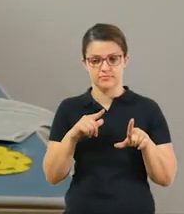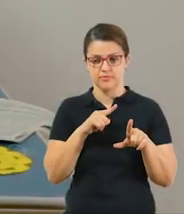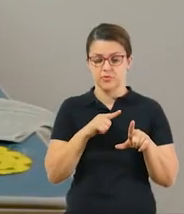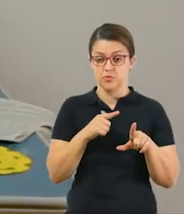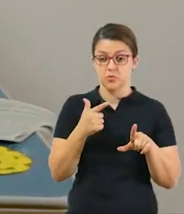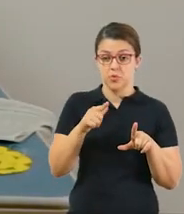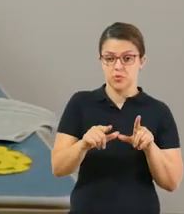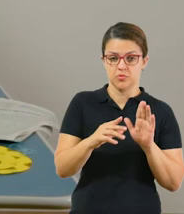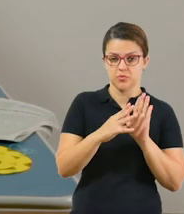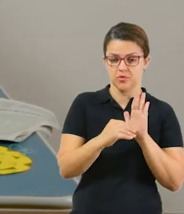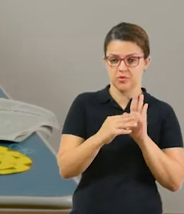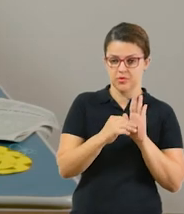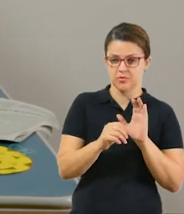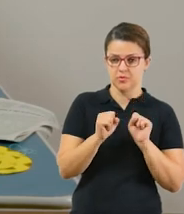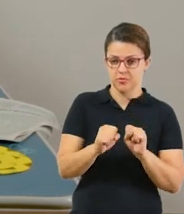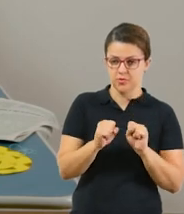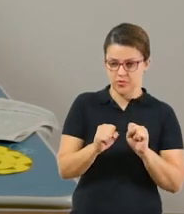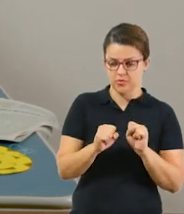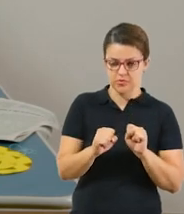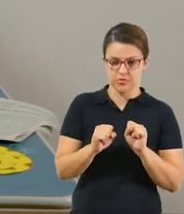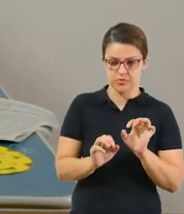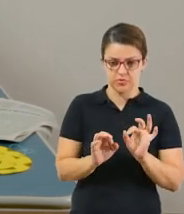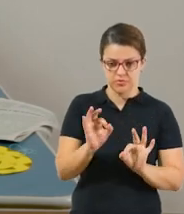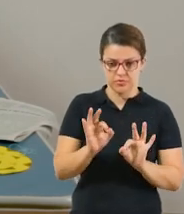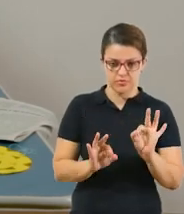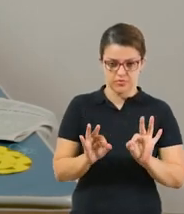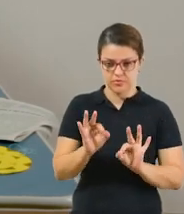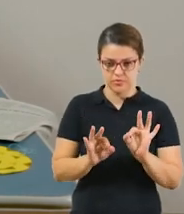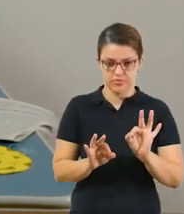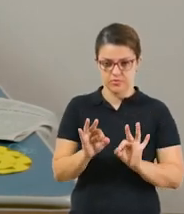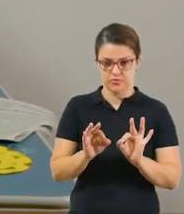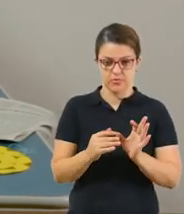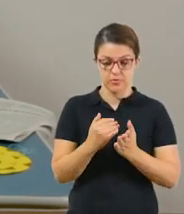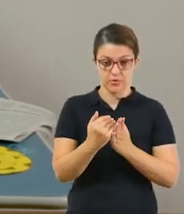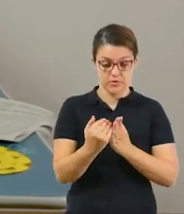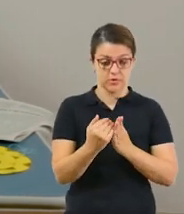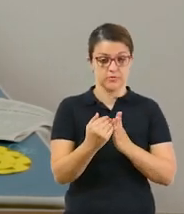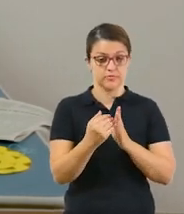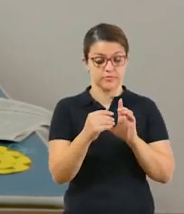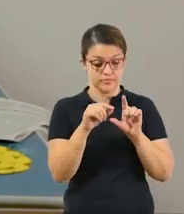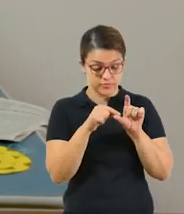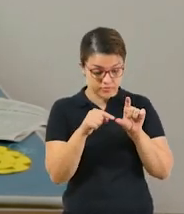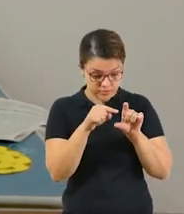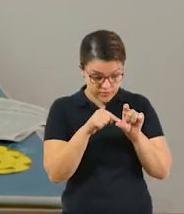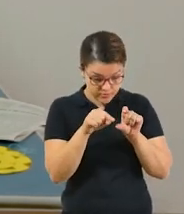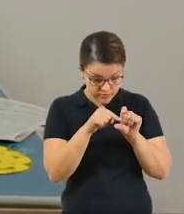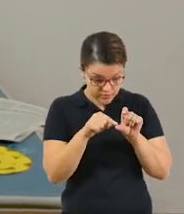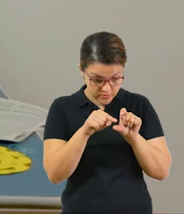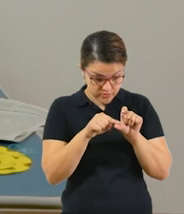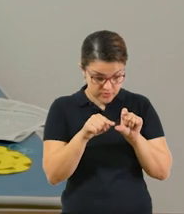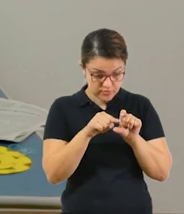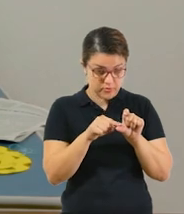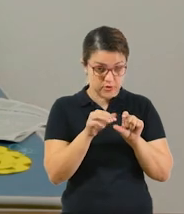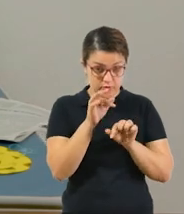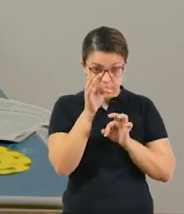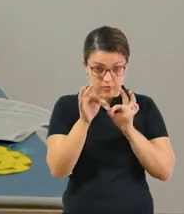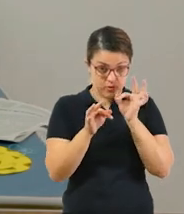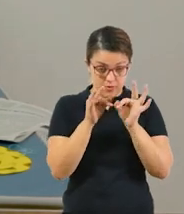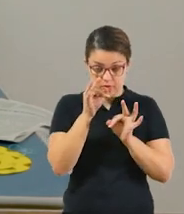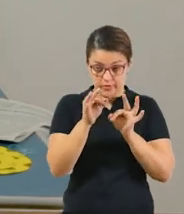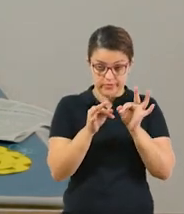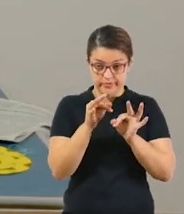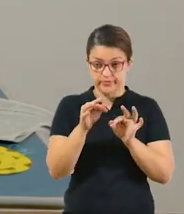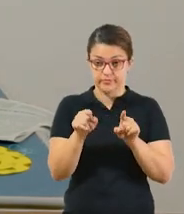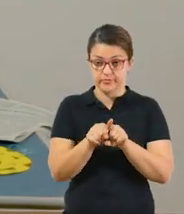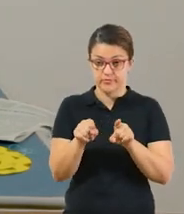temos também outros modelos que nós podemos estar construindo a partir de um círculo em espiral fazemos nossos